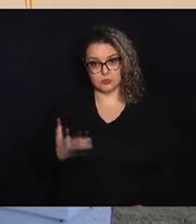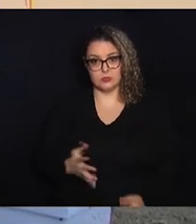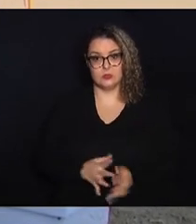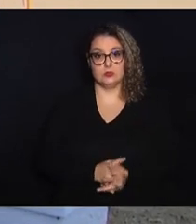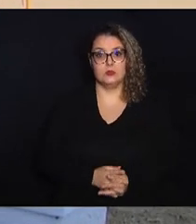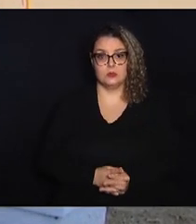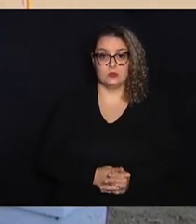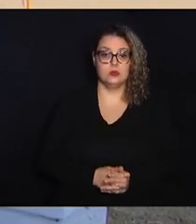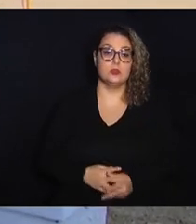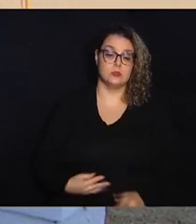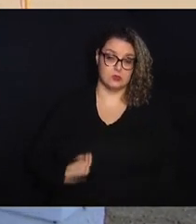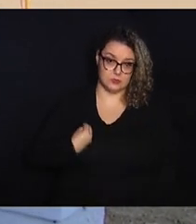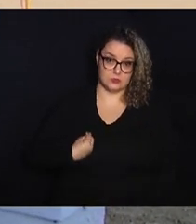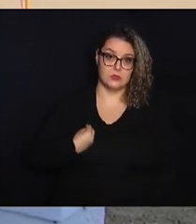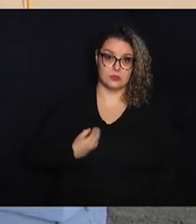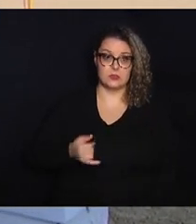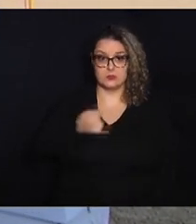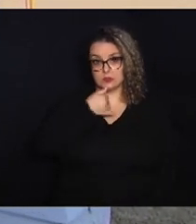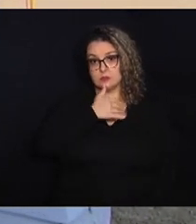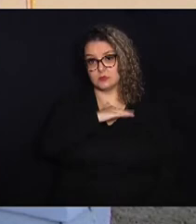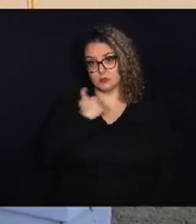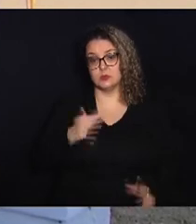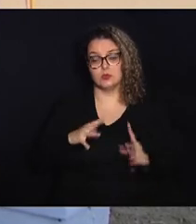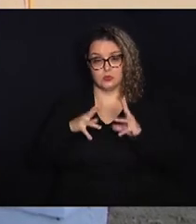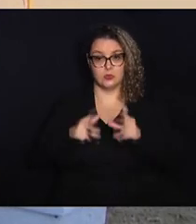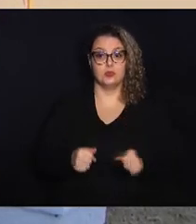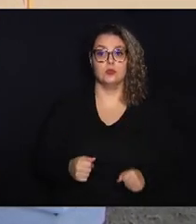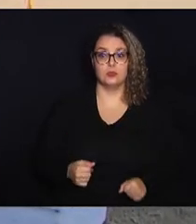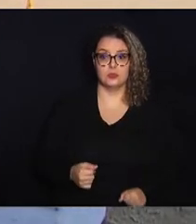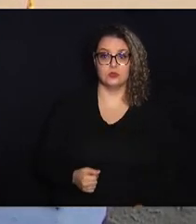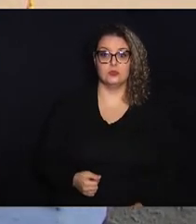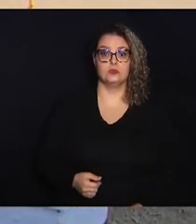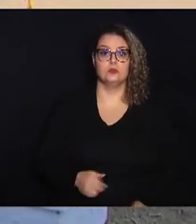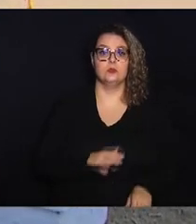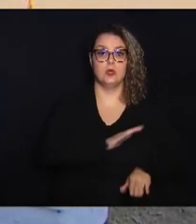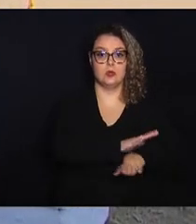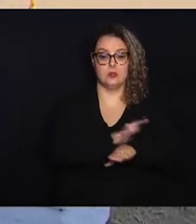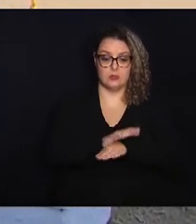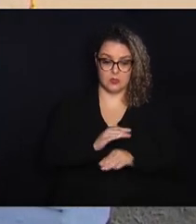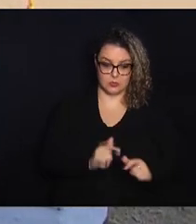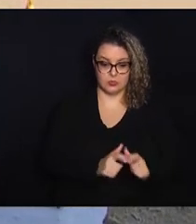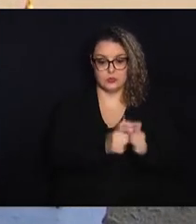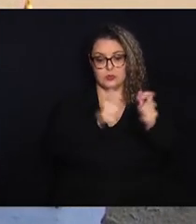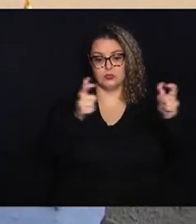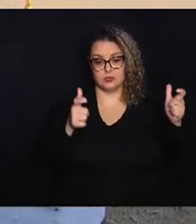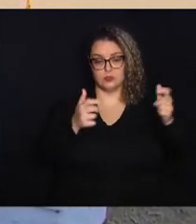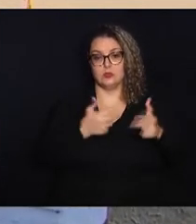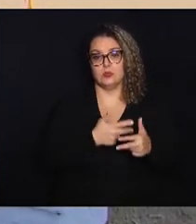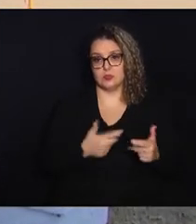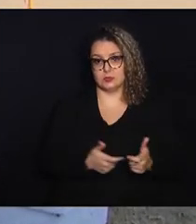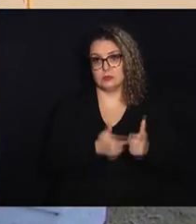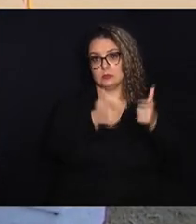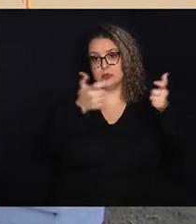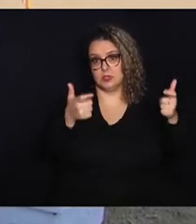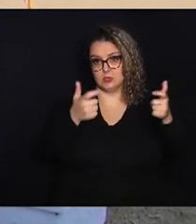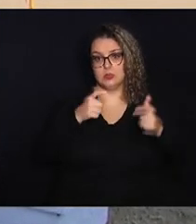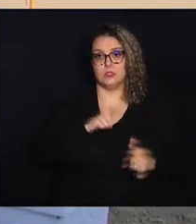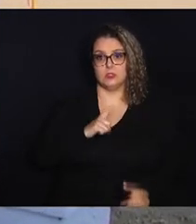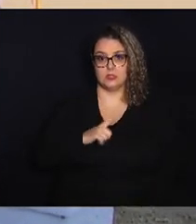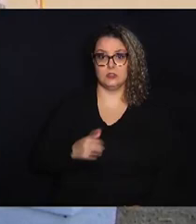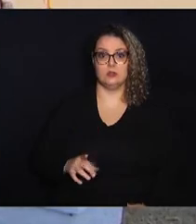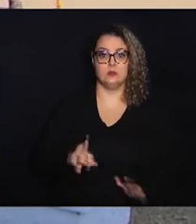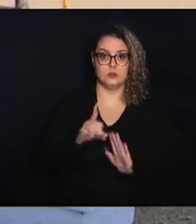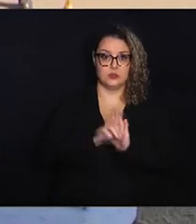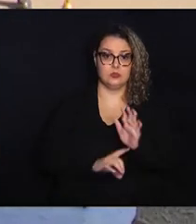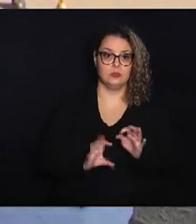as vidas que foram perdidas, né, todas elas foram em favor de algo maior, né, em favor de nós termos o direito à